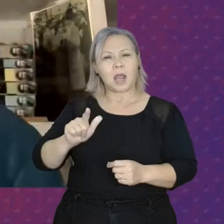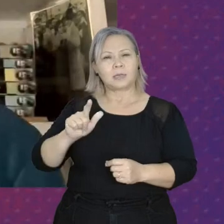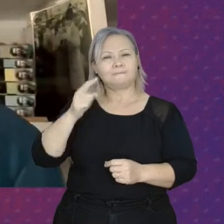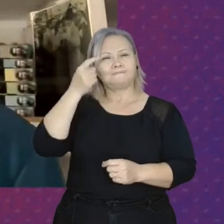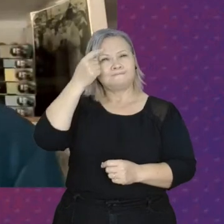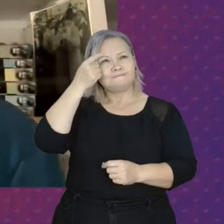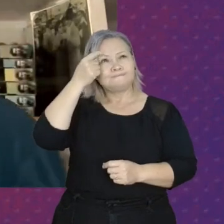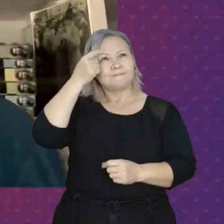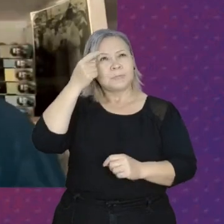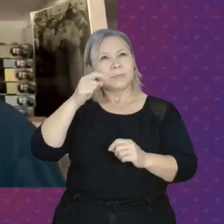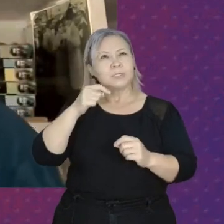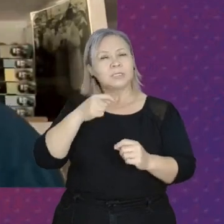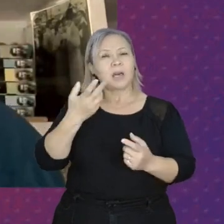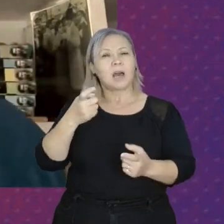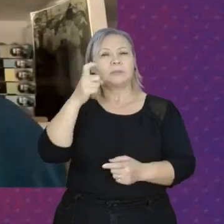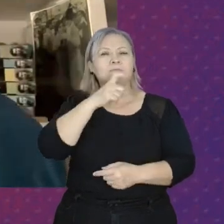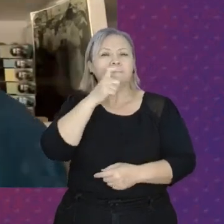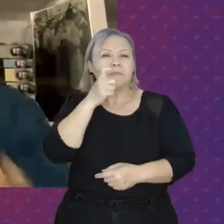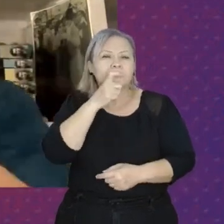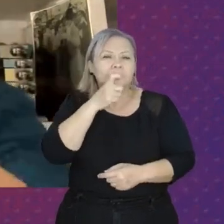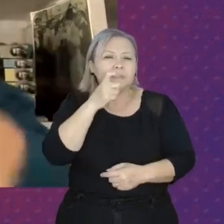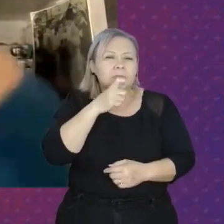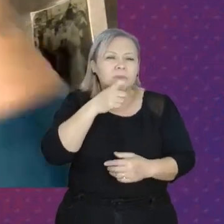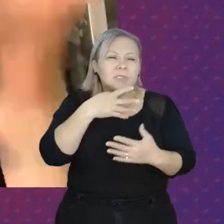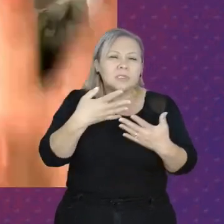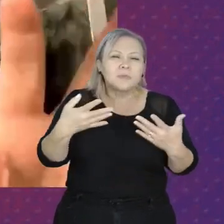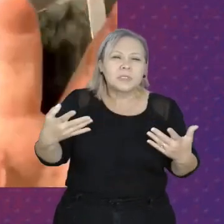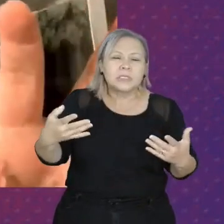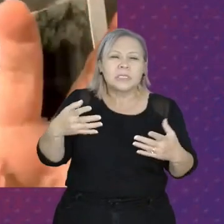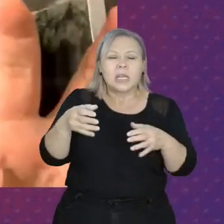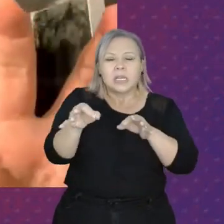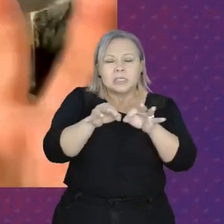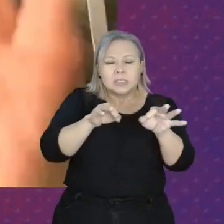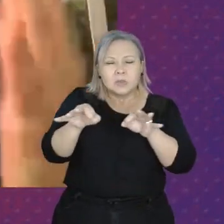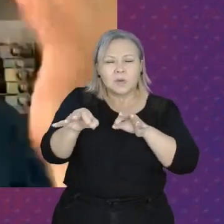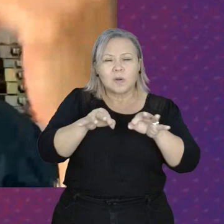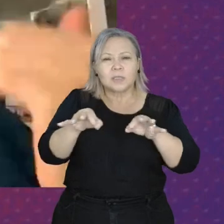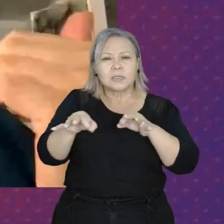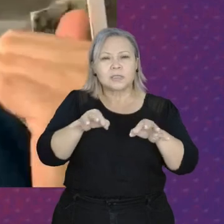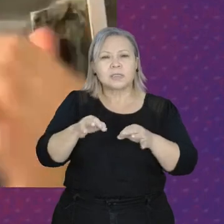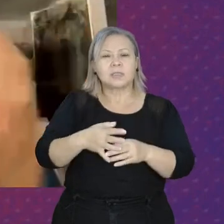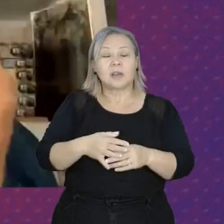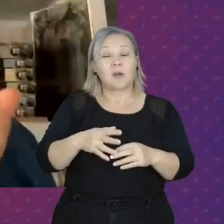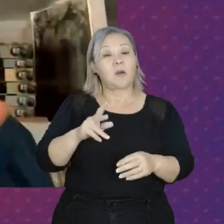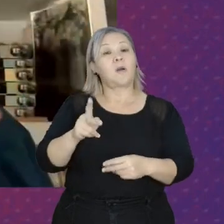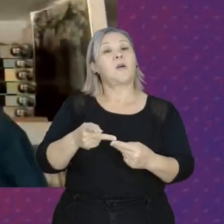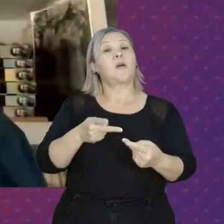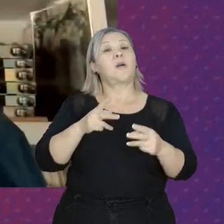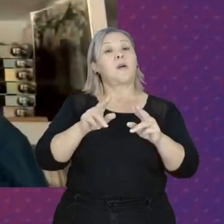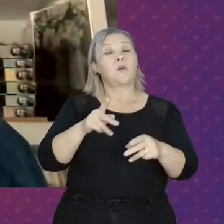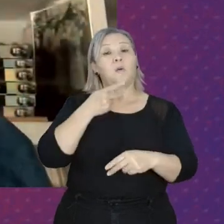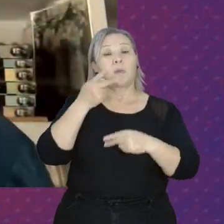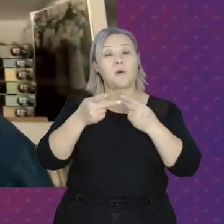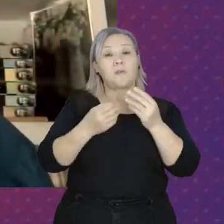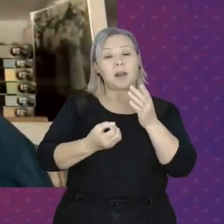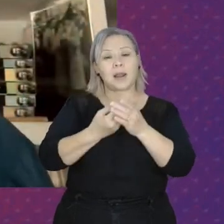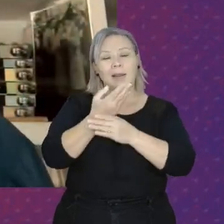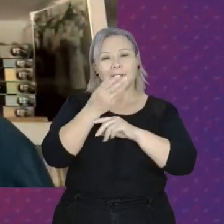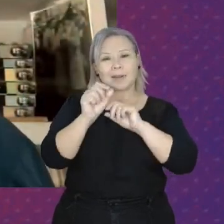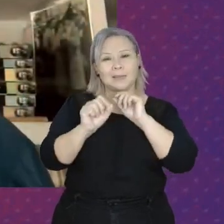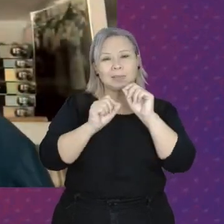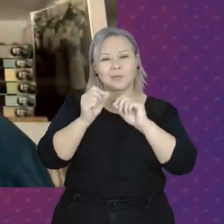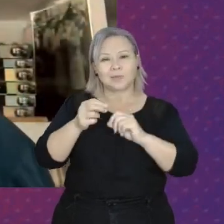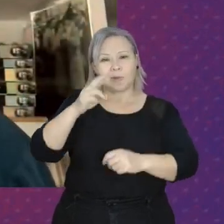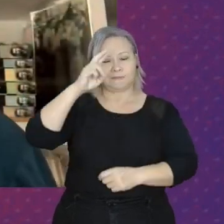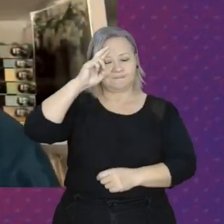mitos, para repensar essas construções que, como eu disse, nascem junto com a